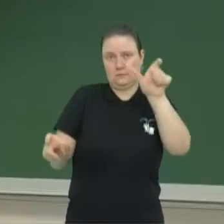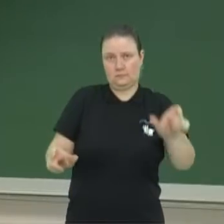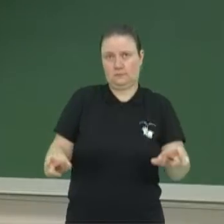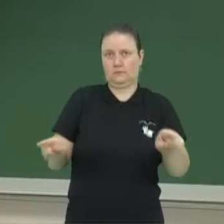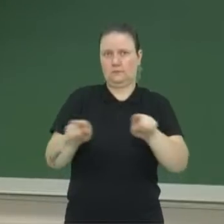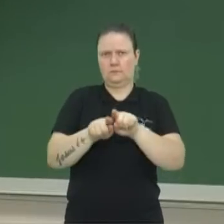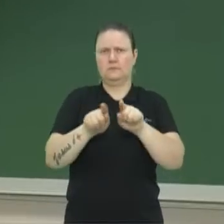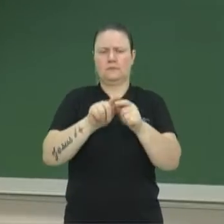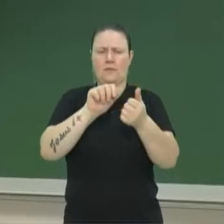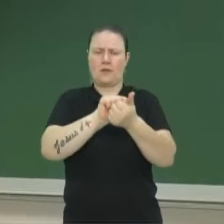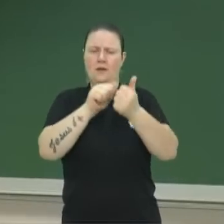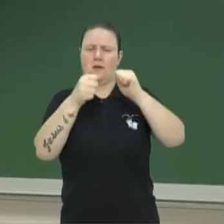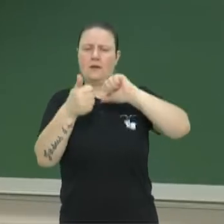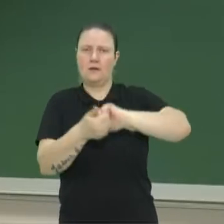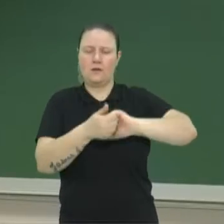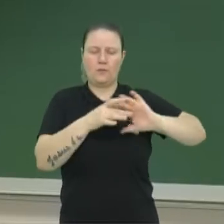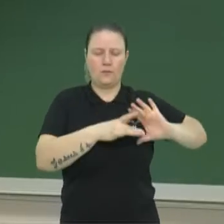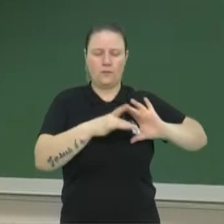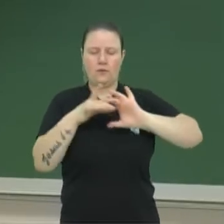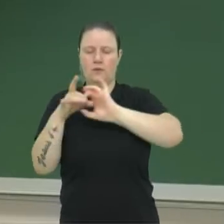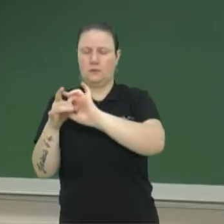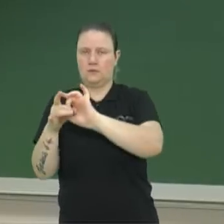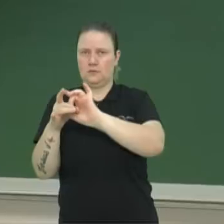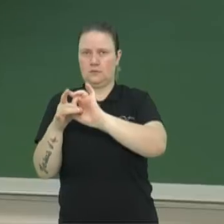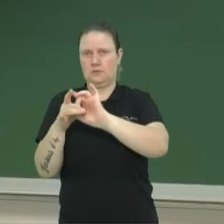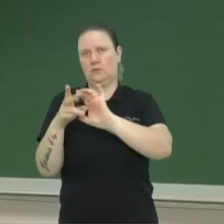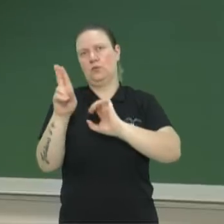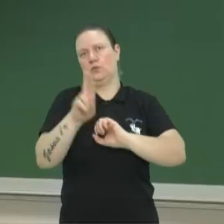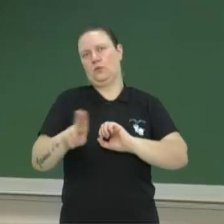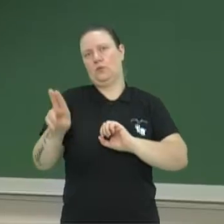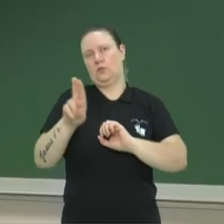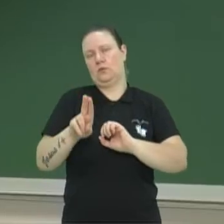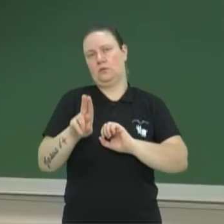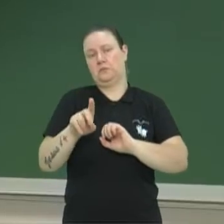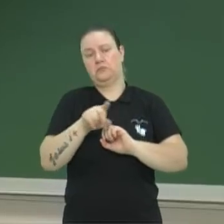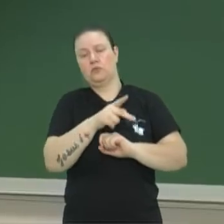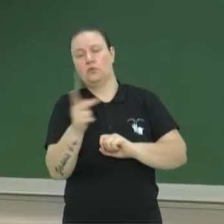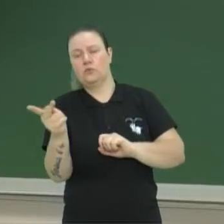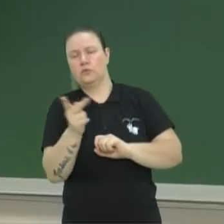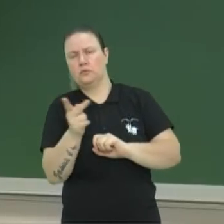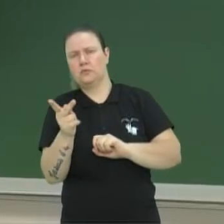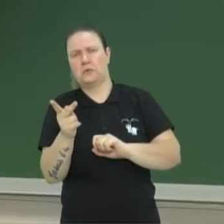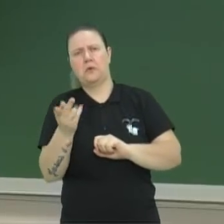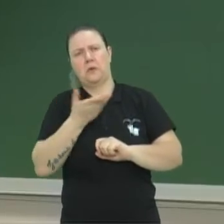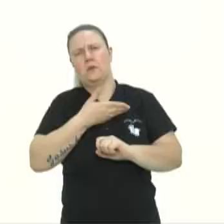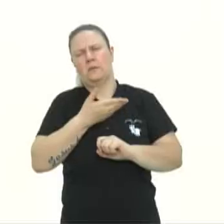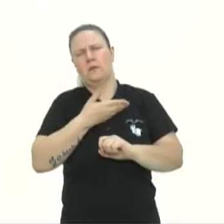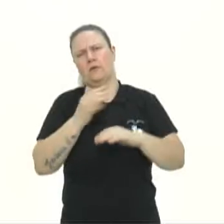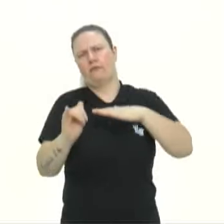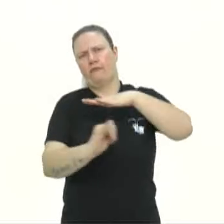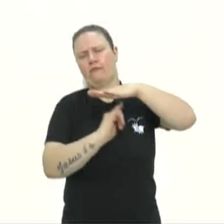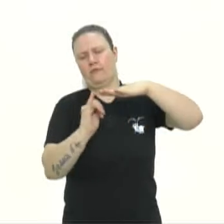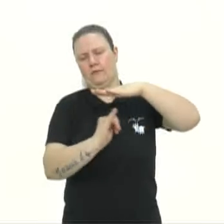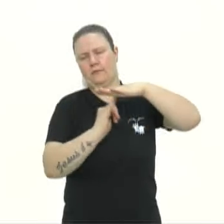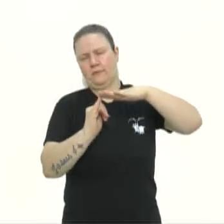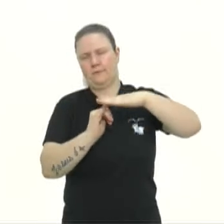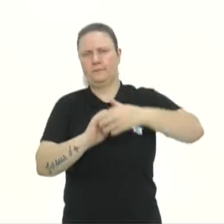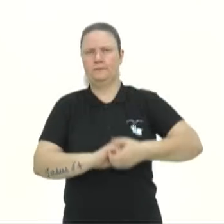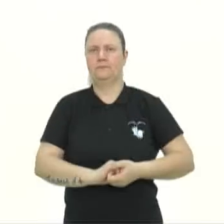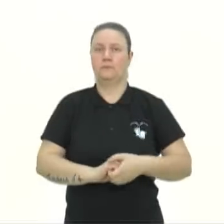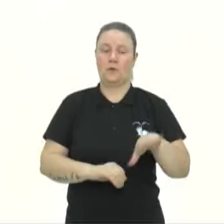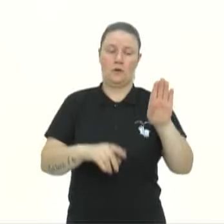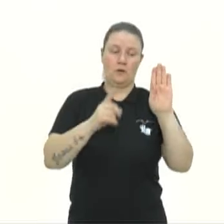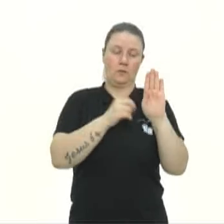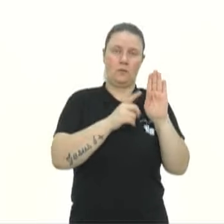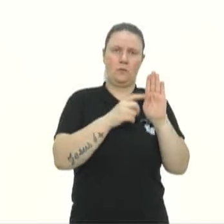está adequada ao contexto de uso, né? Que eles estavam ali numa situação de informalidade. E a letra B, o modo de falar